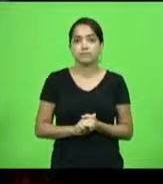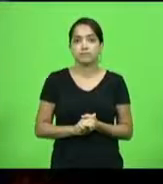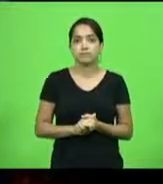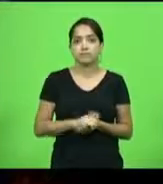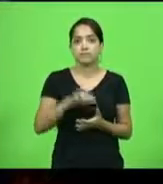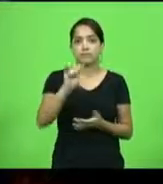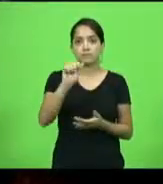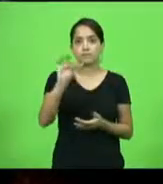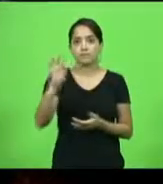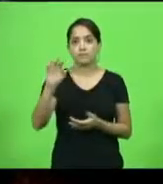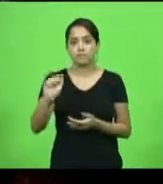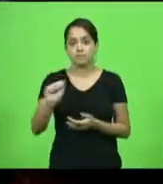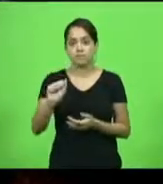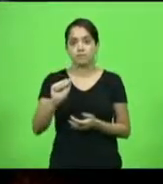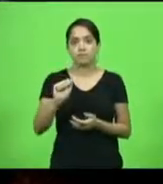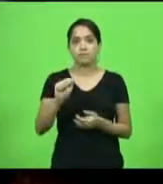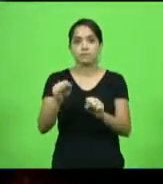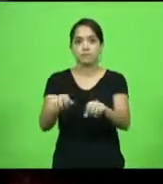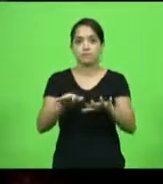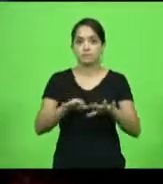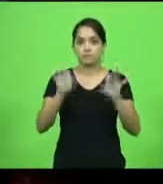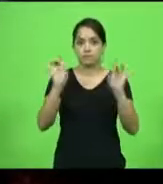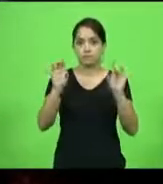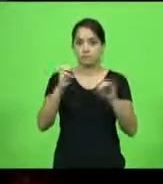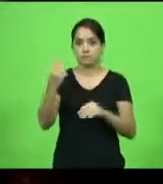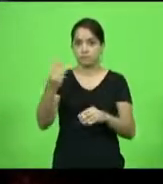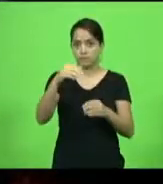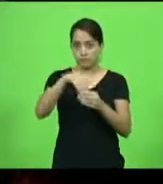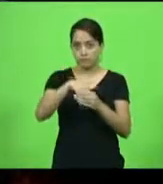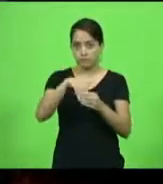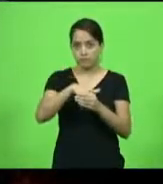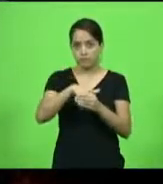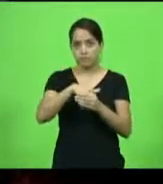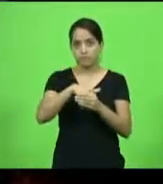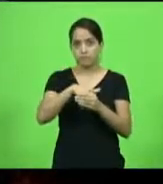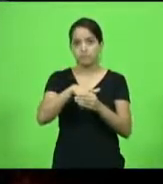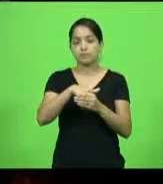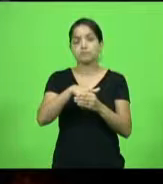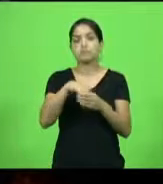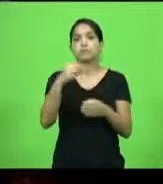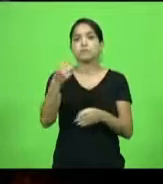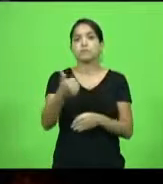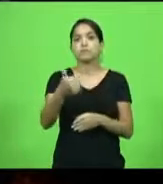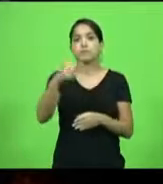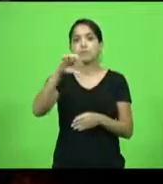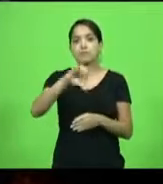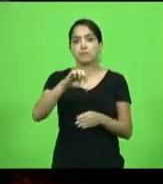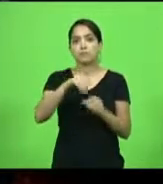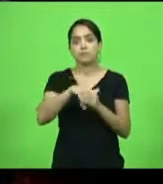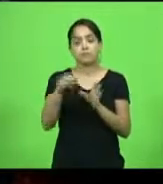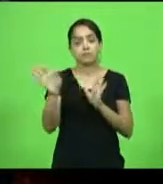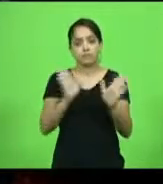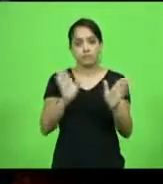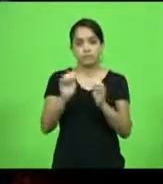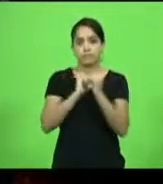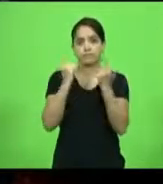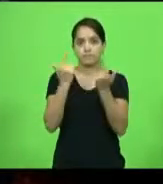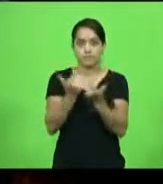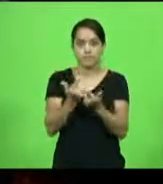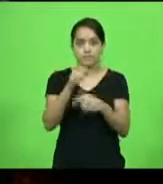Ata da sessão especial da terceira sessão legislativa da 19ª Legislatura da Assembleia